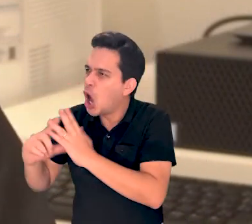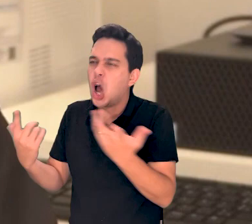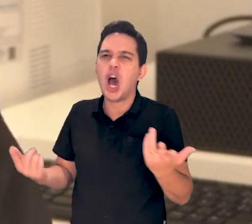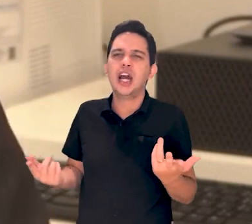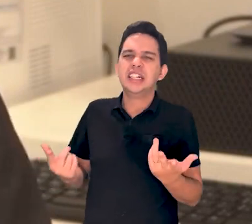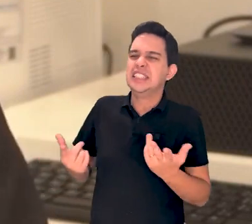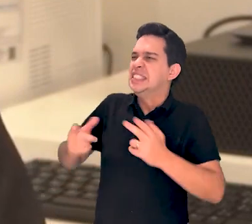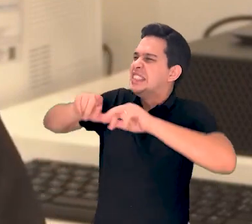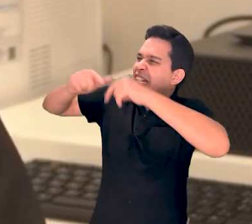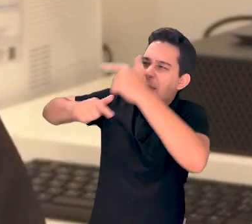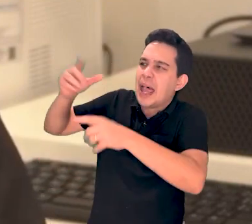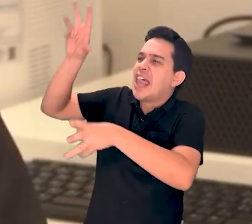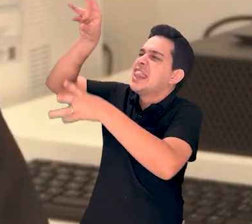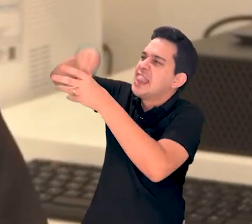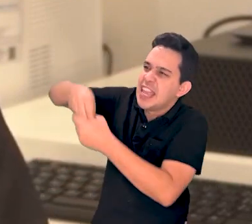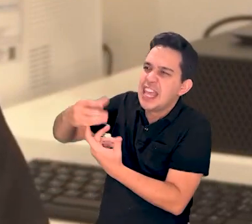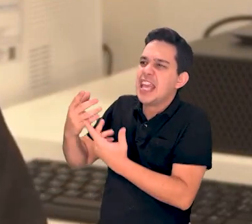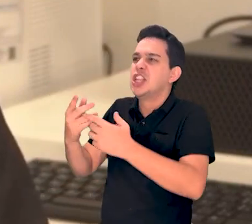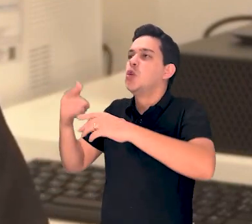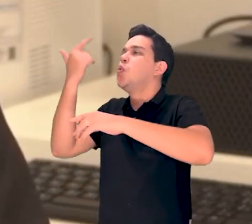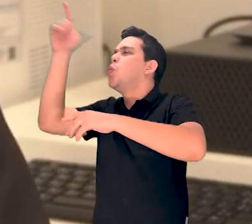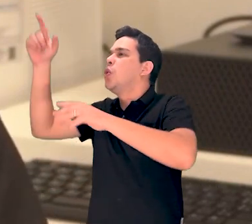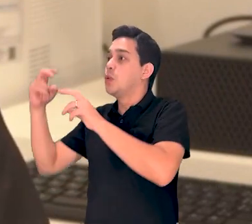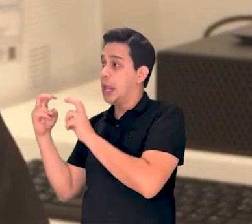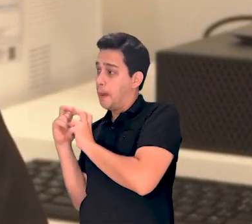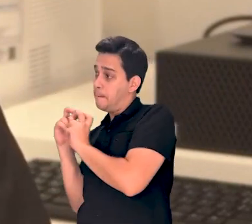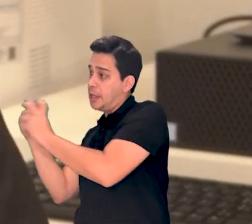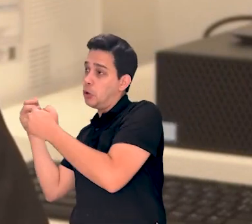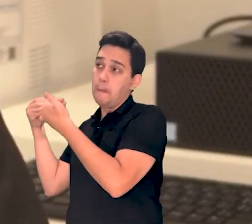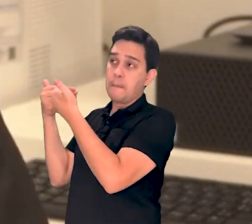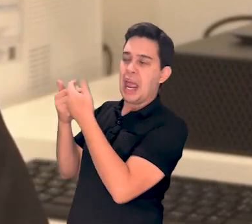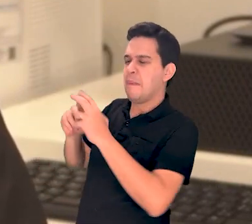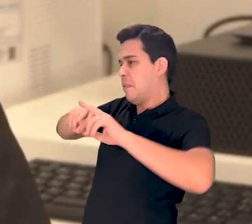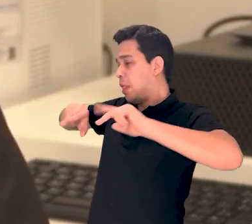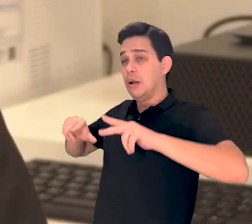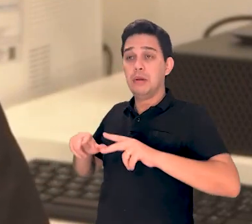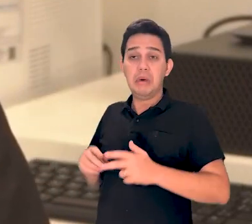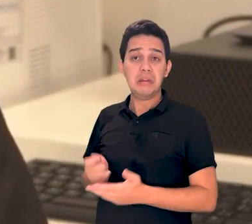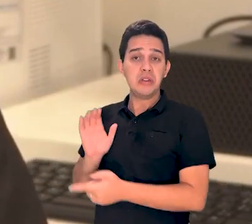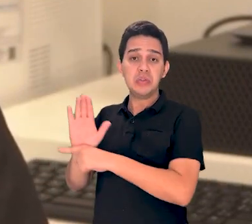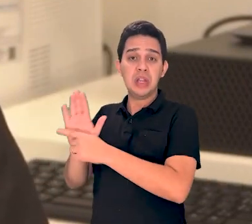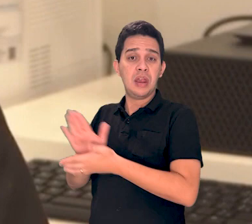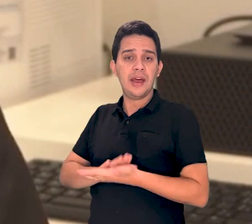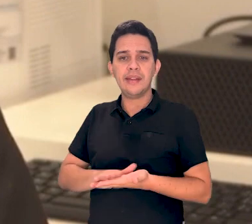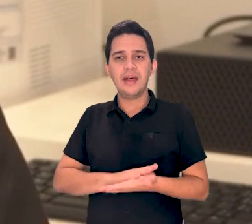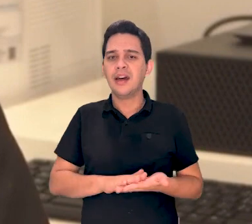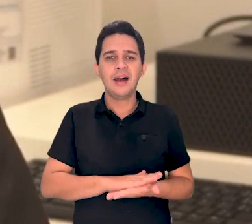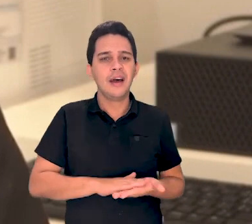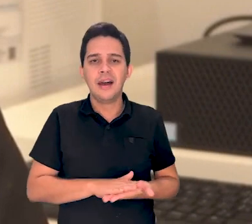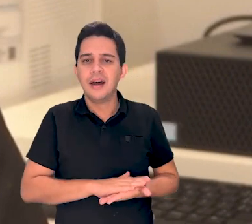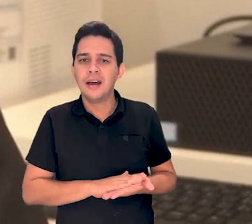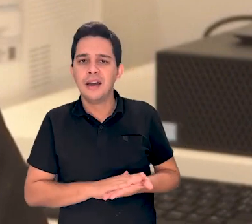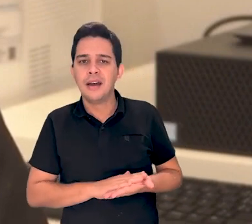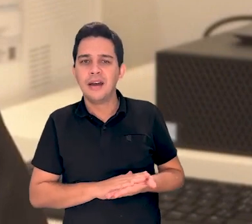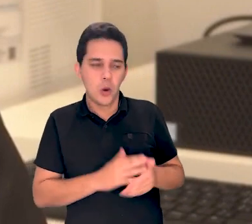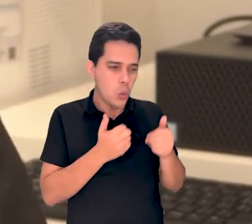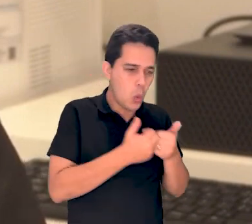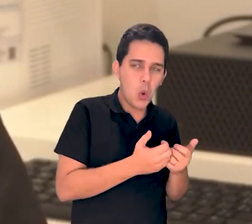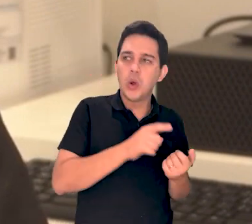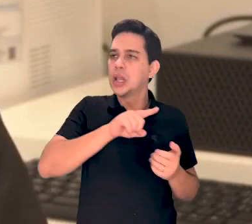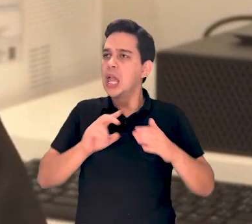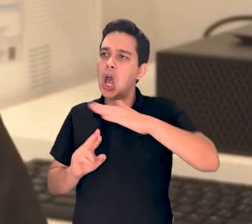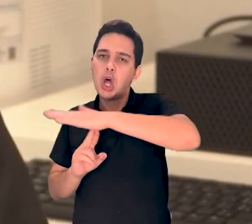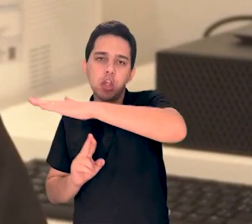a serviços enfim não há realmente possibilidade de o serviço